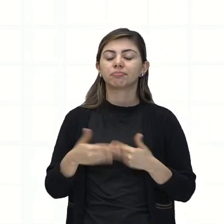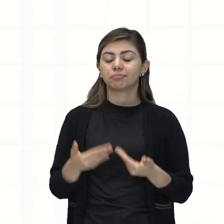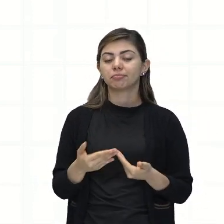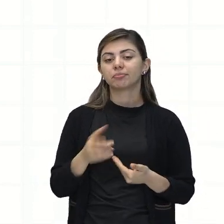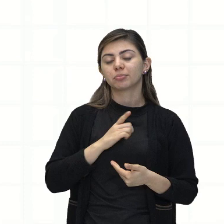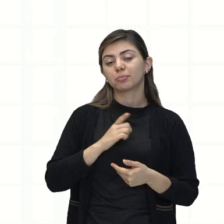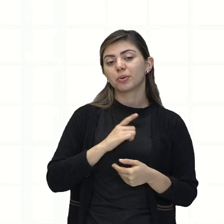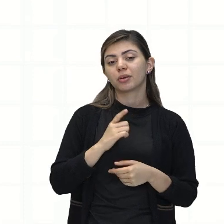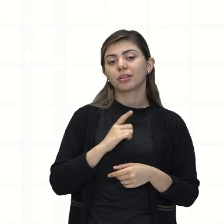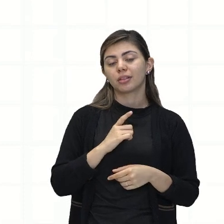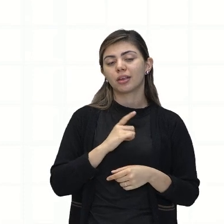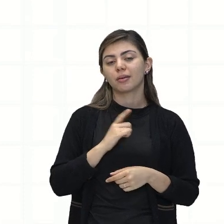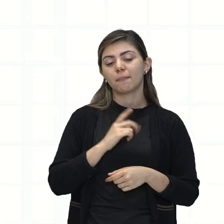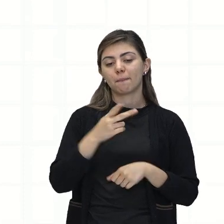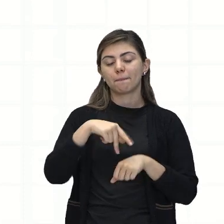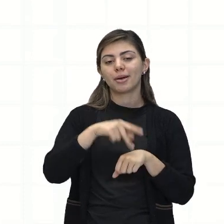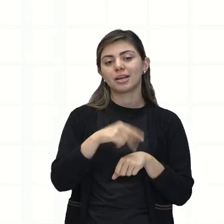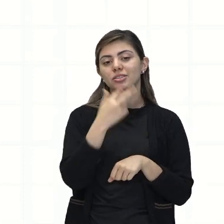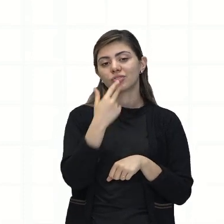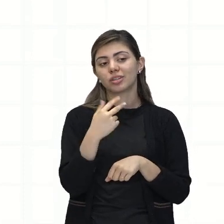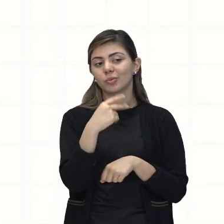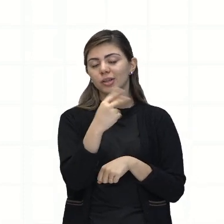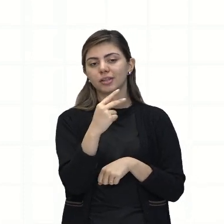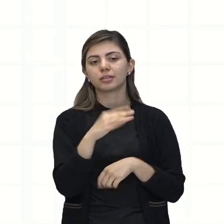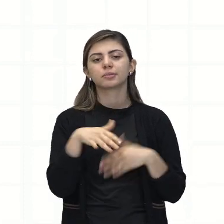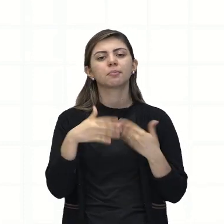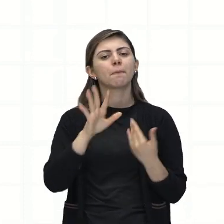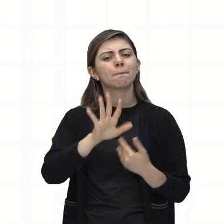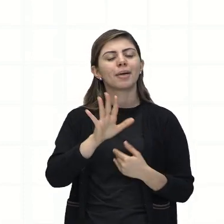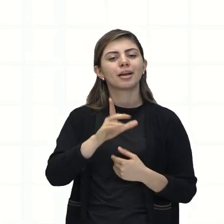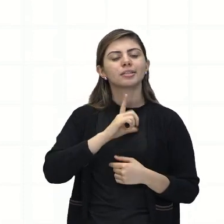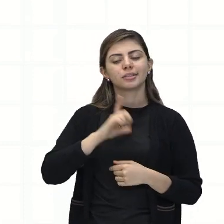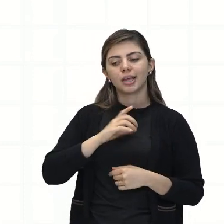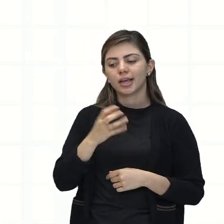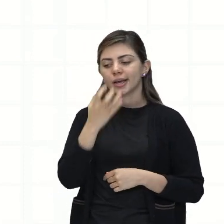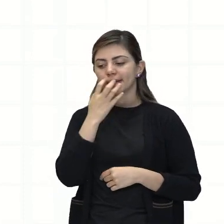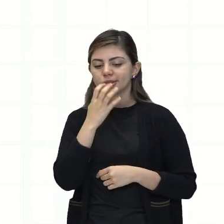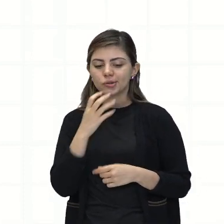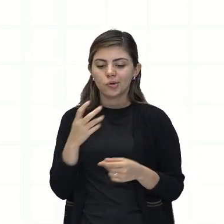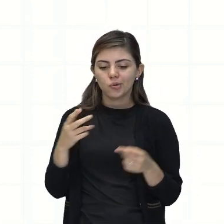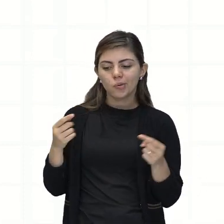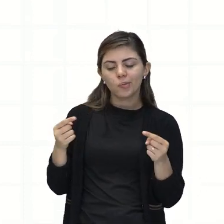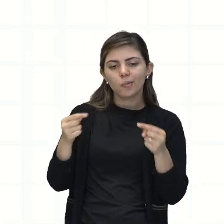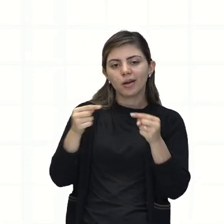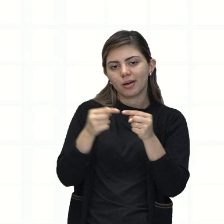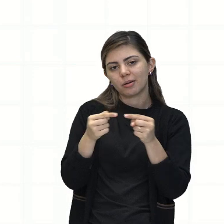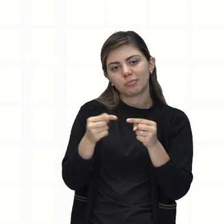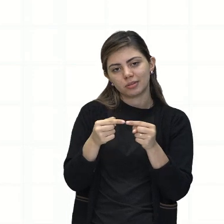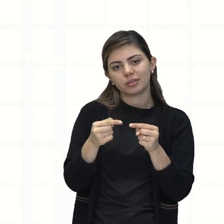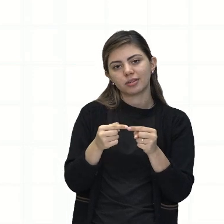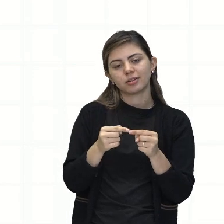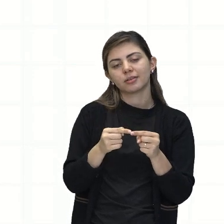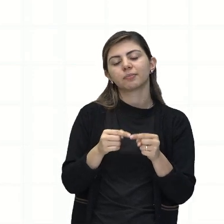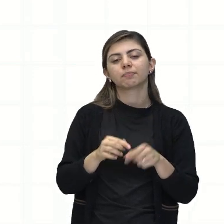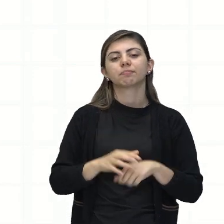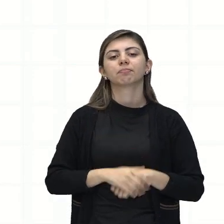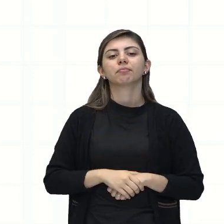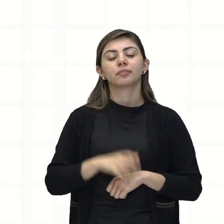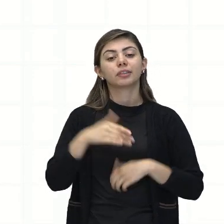país, mas, sendo assim a mesma espécie, ele vai ter uma mesma